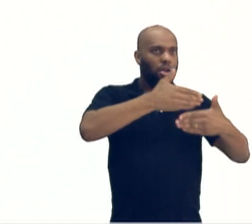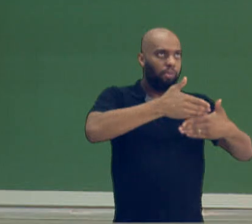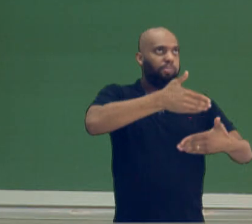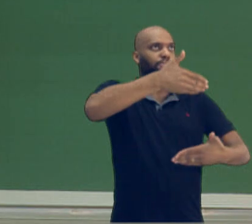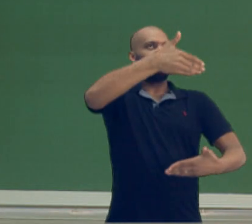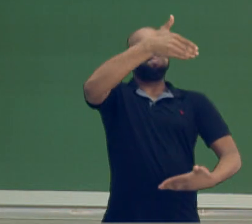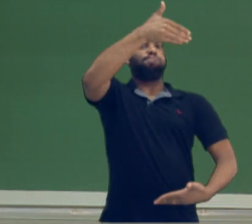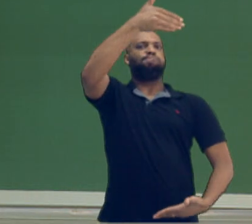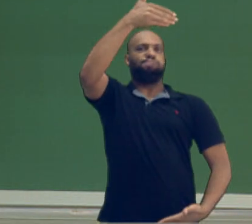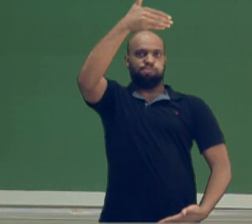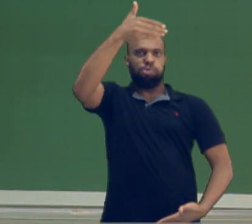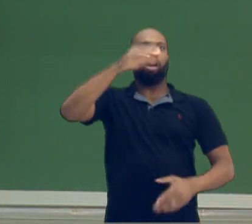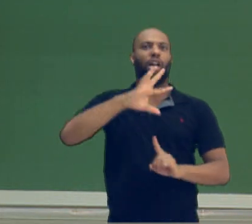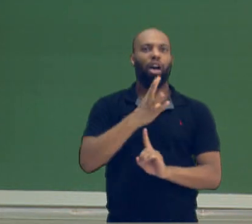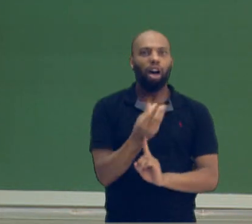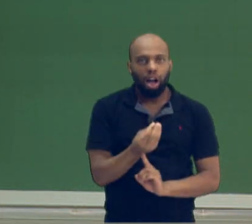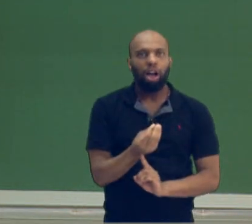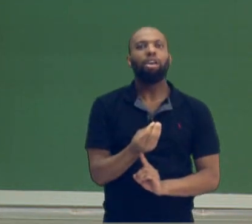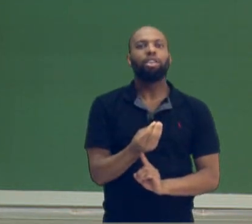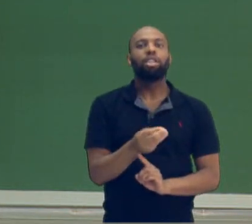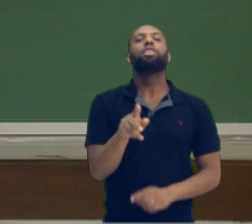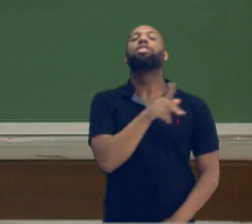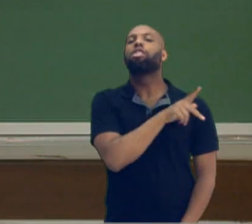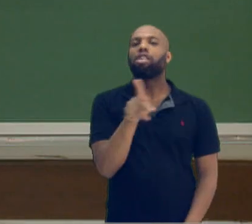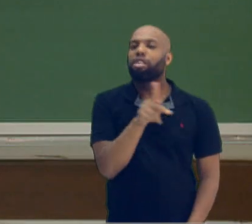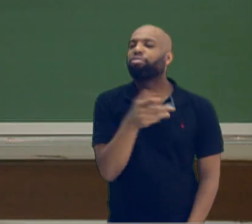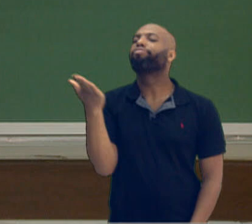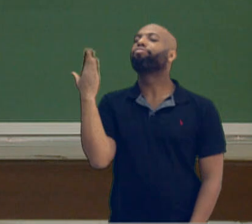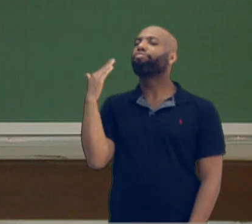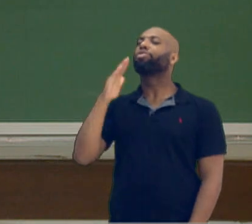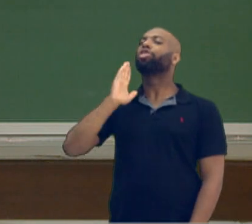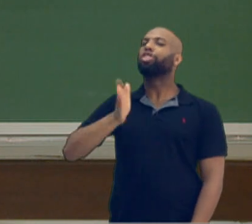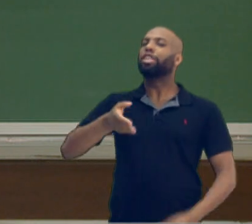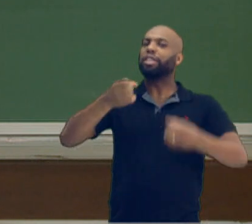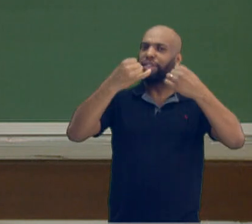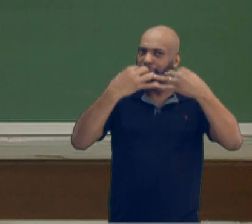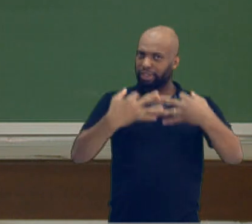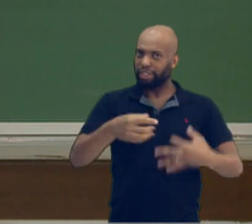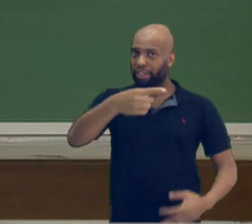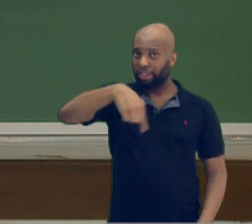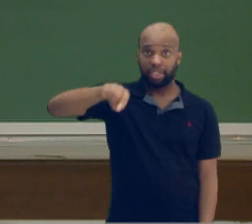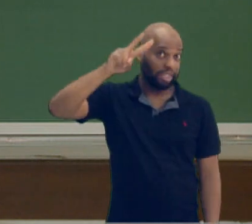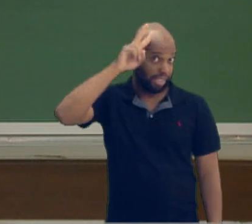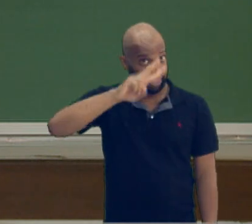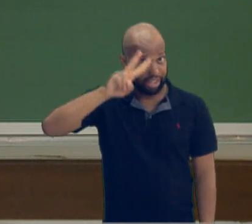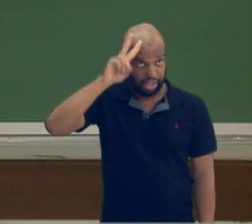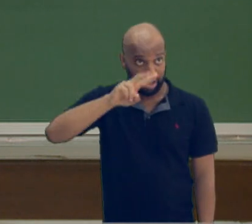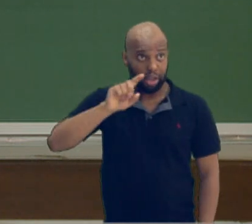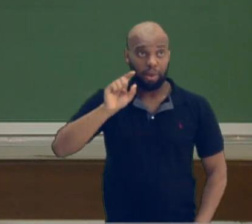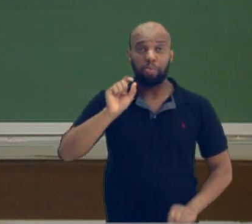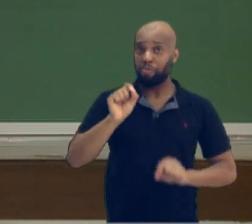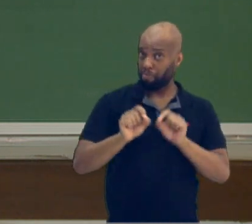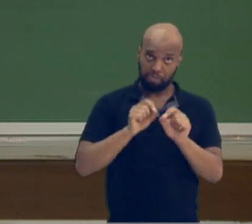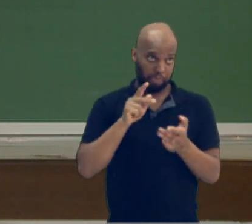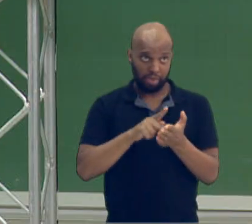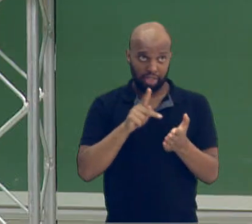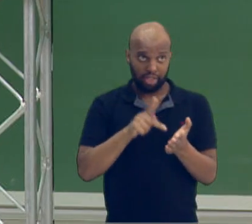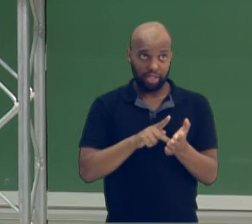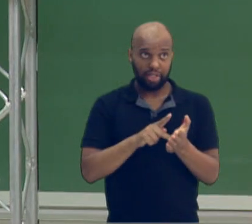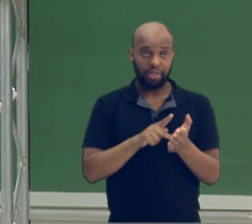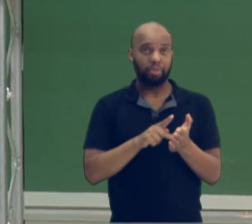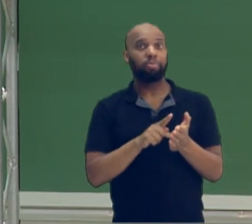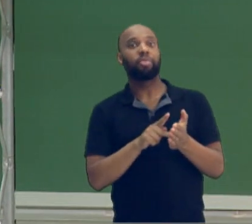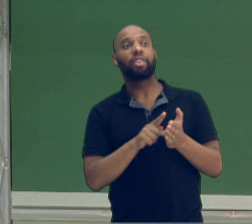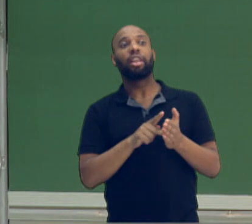murais? A professora Rutineia falou para vocês. Vocês estão lembrados, não é mesmo? Vamos